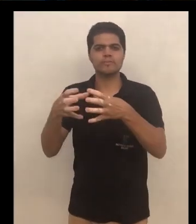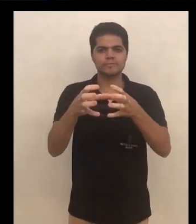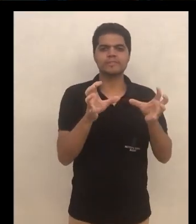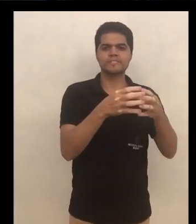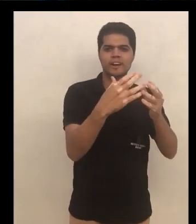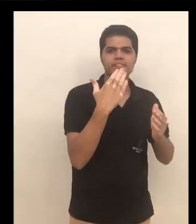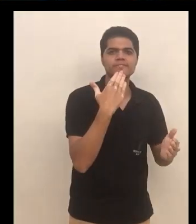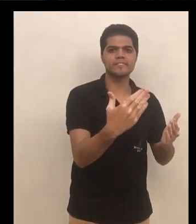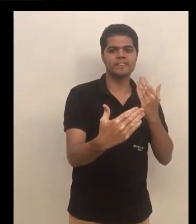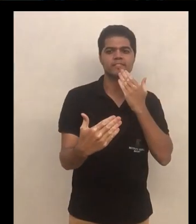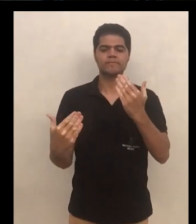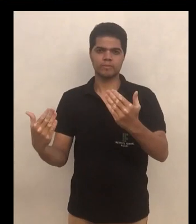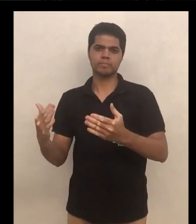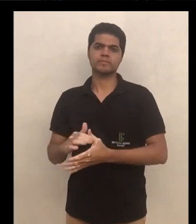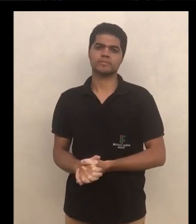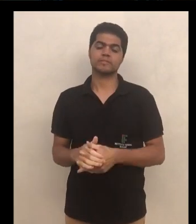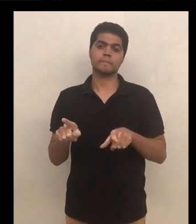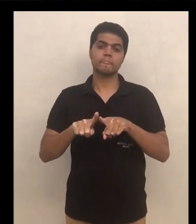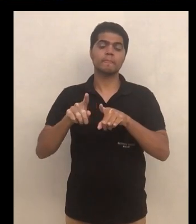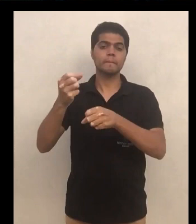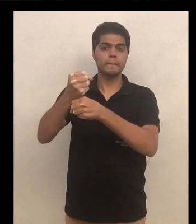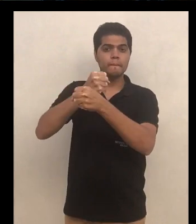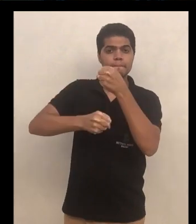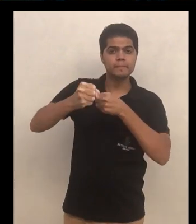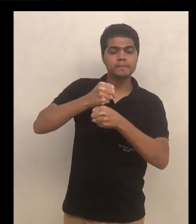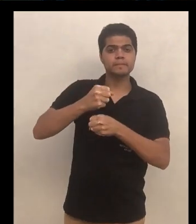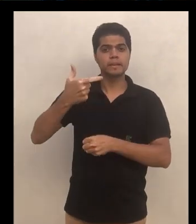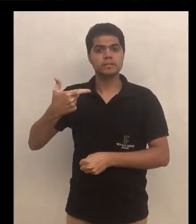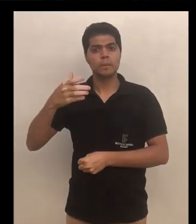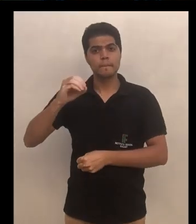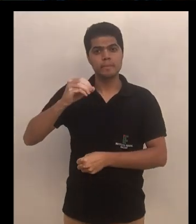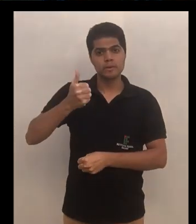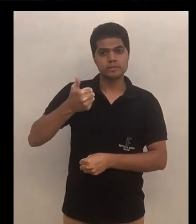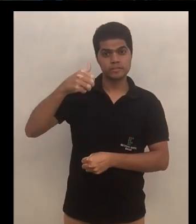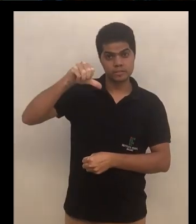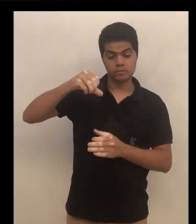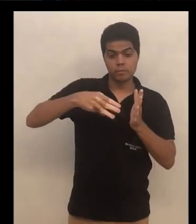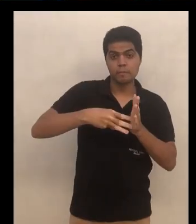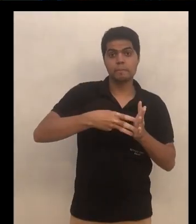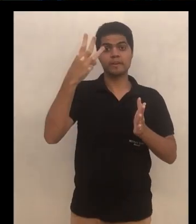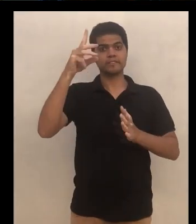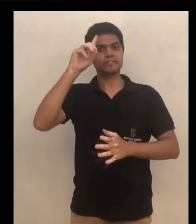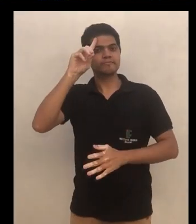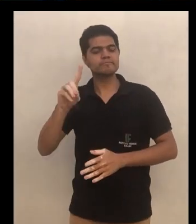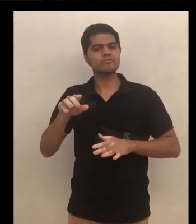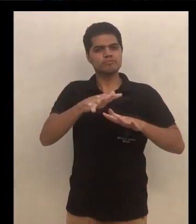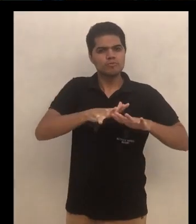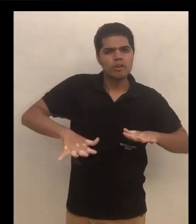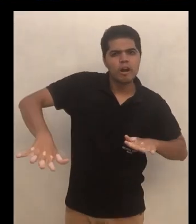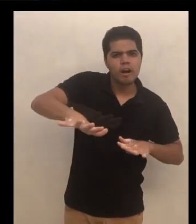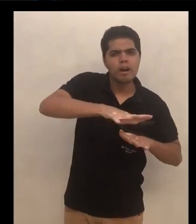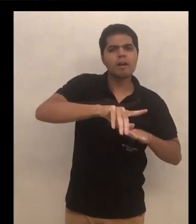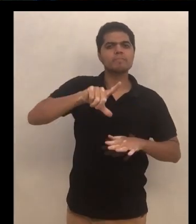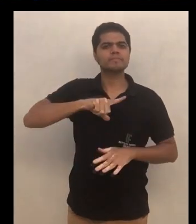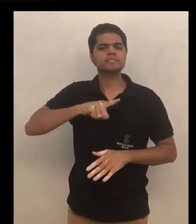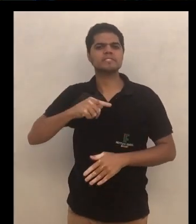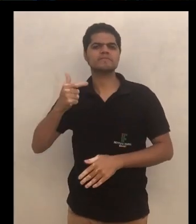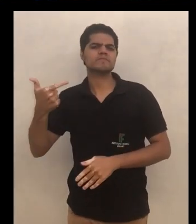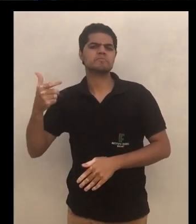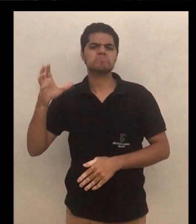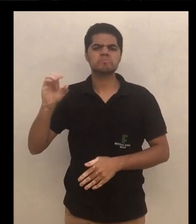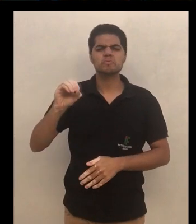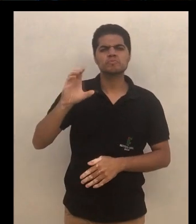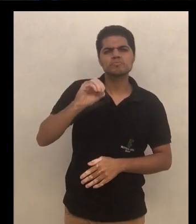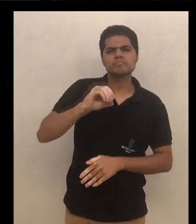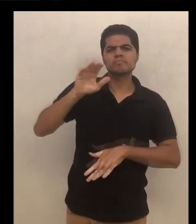quando solicitadas. O ano passado, em 2019, nós fizemos o terceiro dia de campo, onde teve aproximadamente